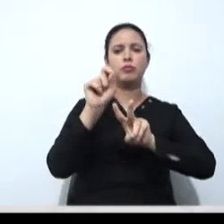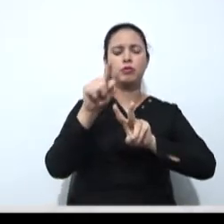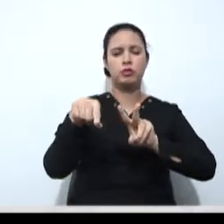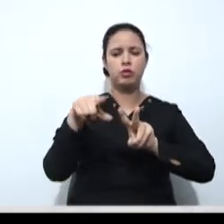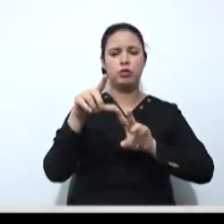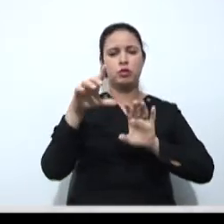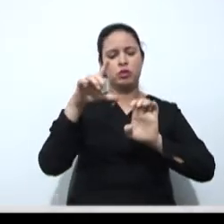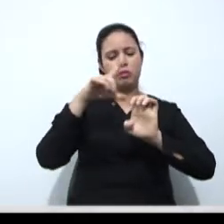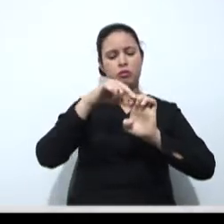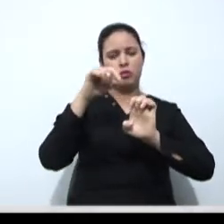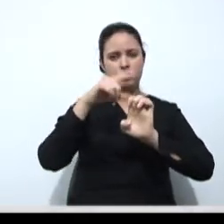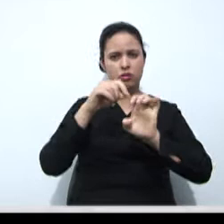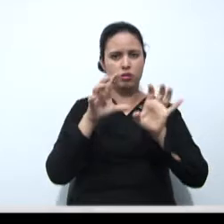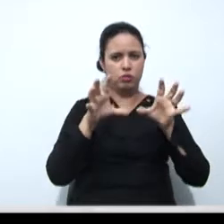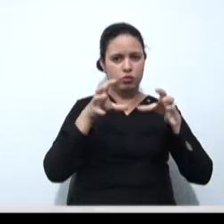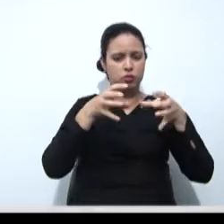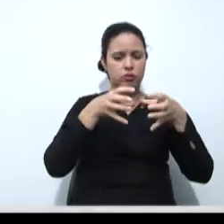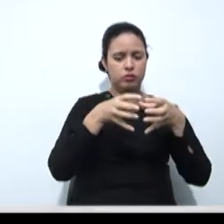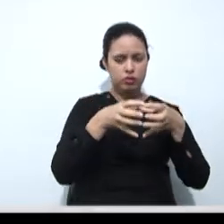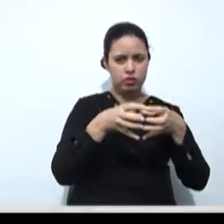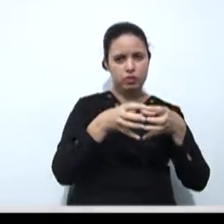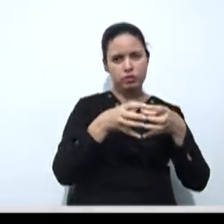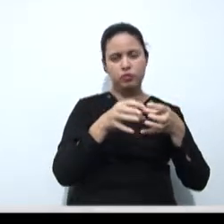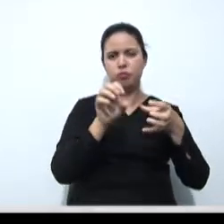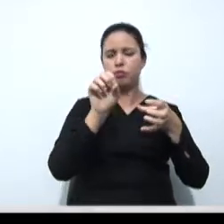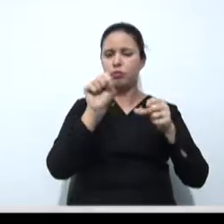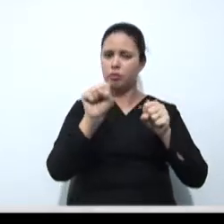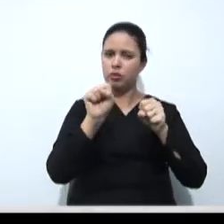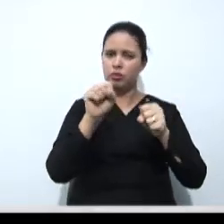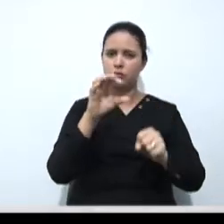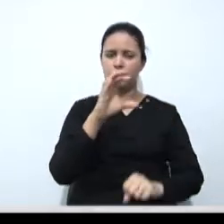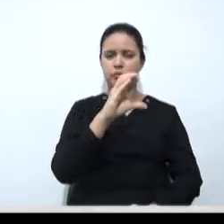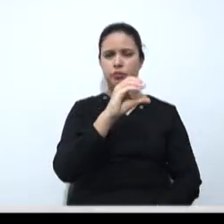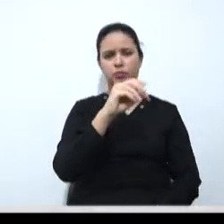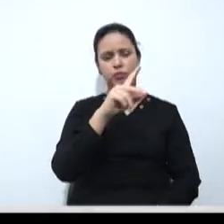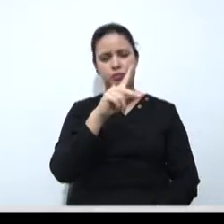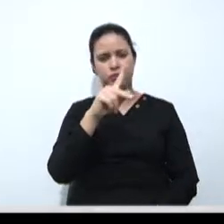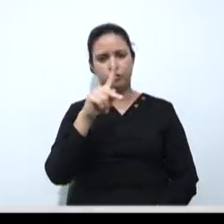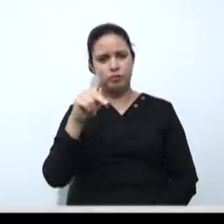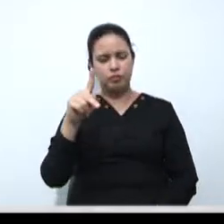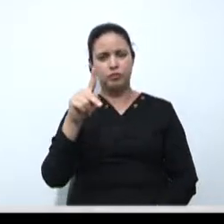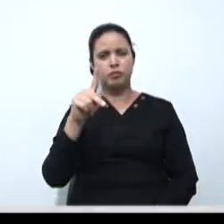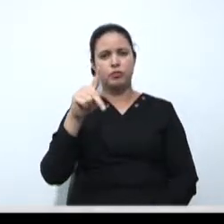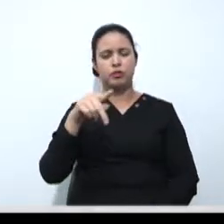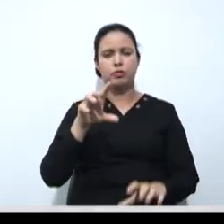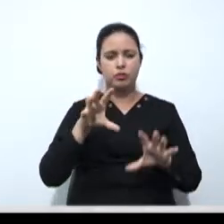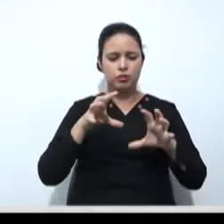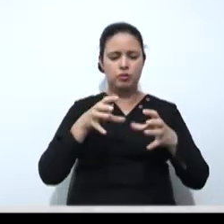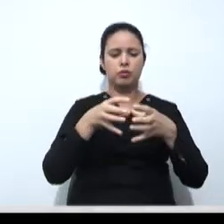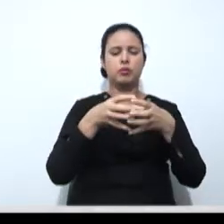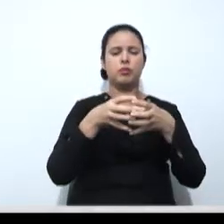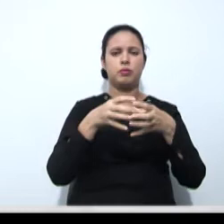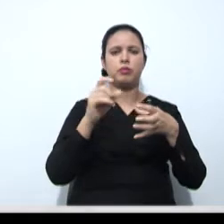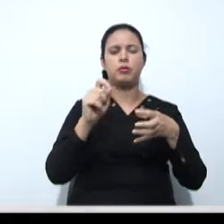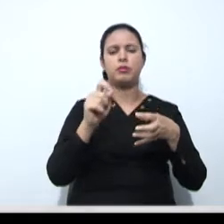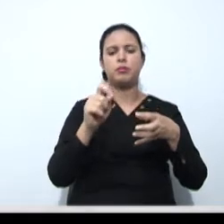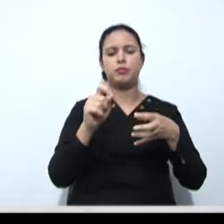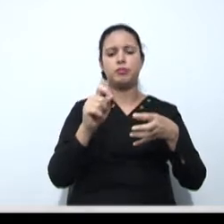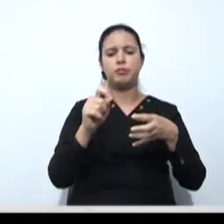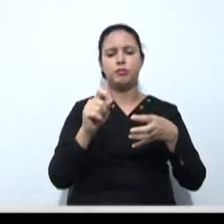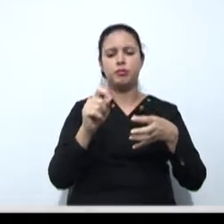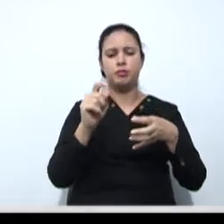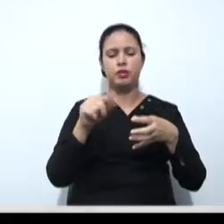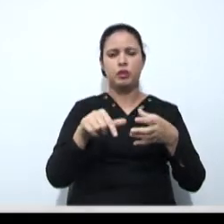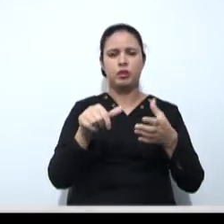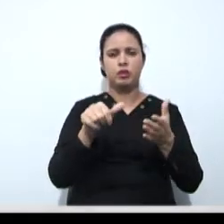uma cooperativa, não exclusivamente a cooperativa, mas a empreendimentos coletivos, atua em empreendimento